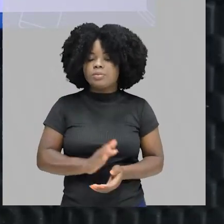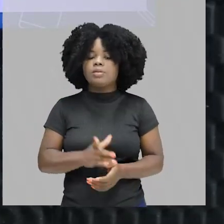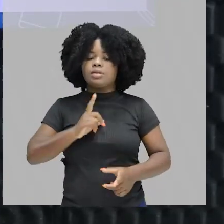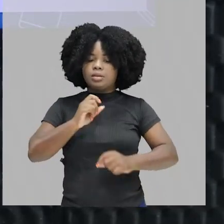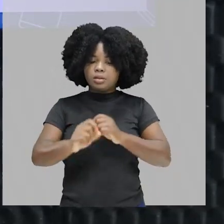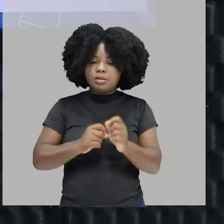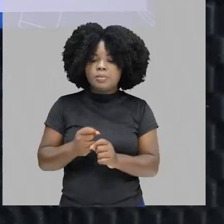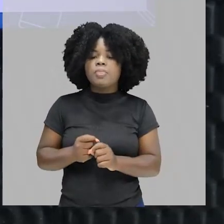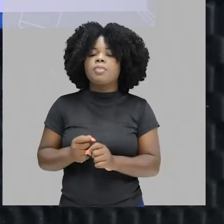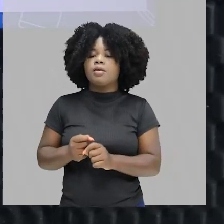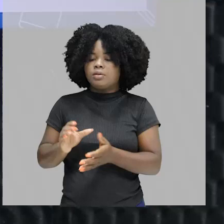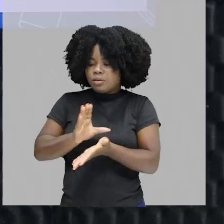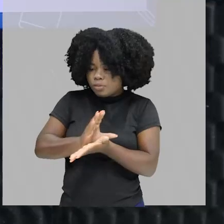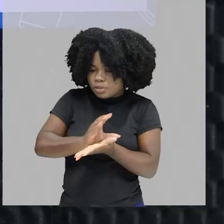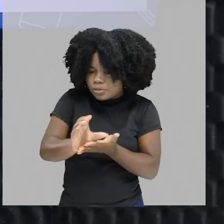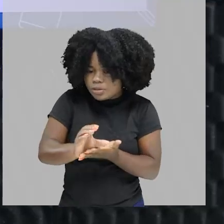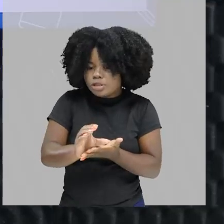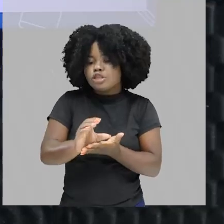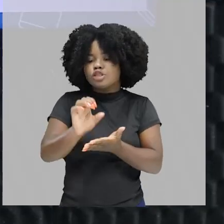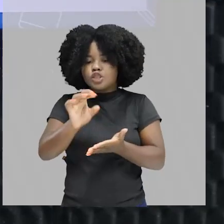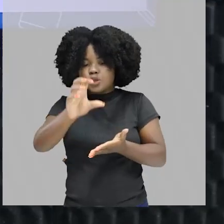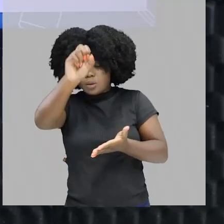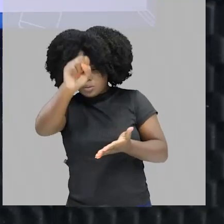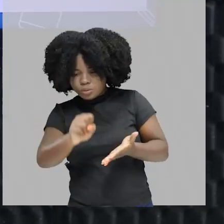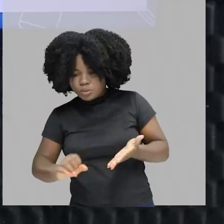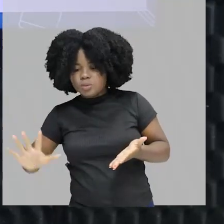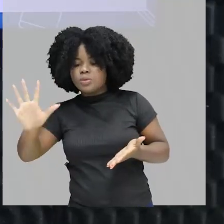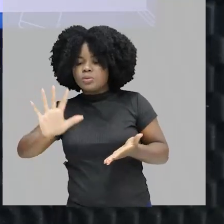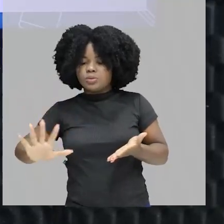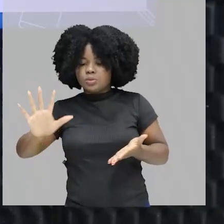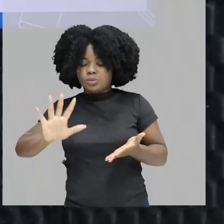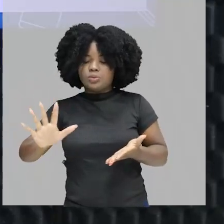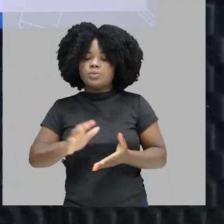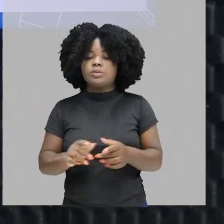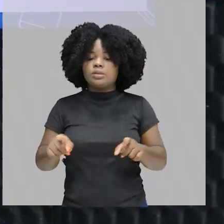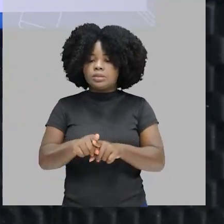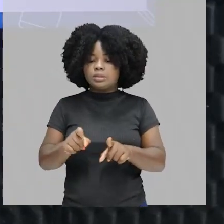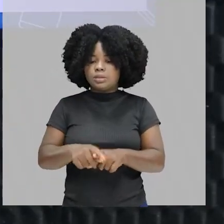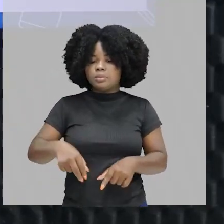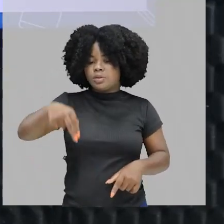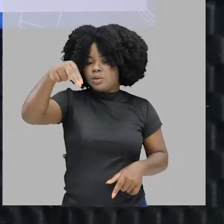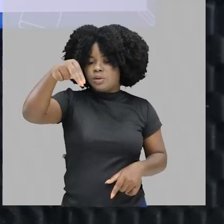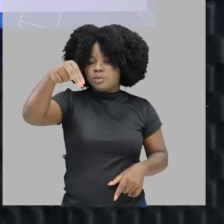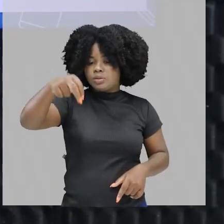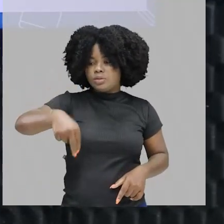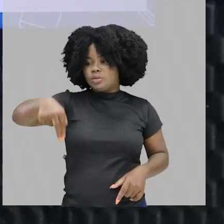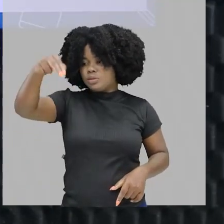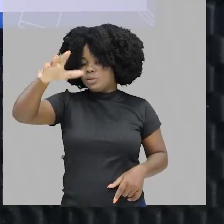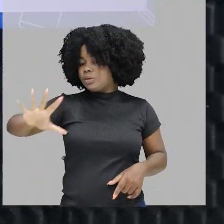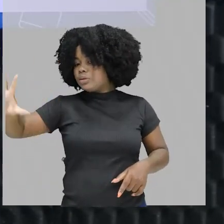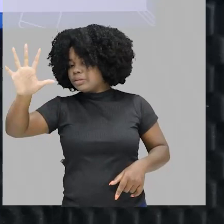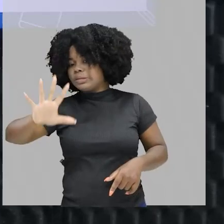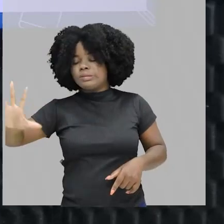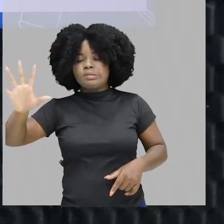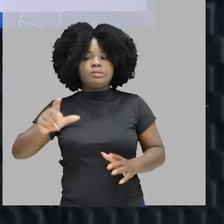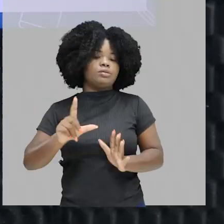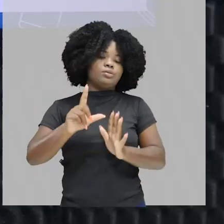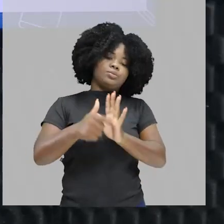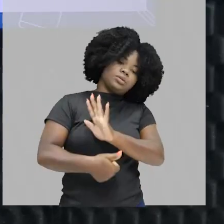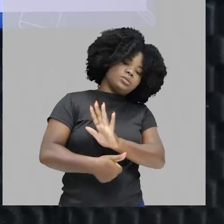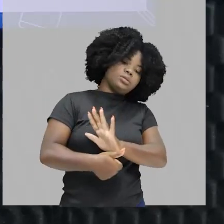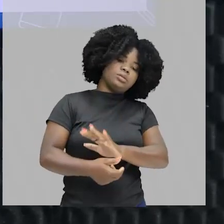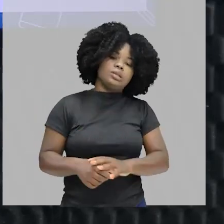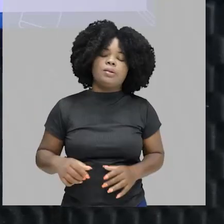de investimento no Sudeste, né? Na região Sul-Sudeste, e as regiões do Norte e Nordeste ficam mais para trás. E quando o Brasil começa a